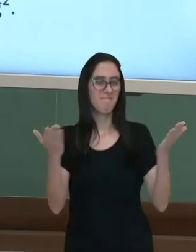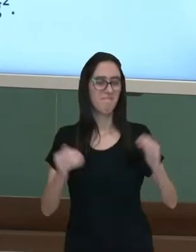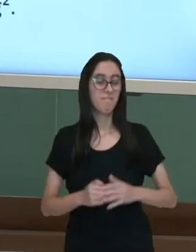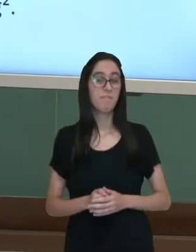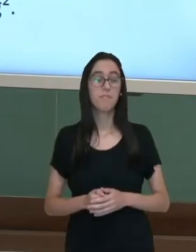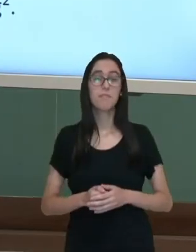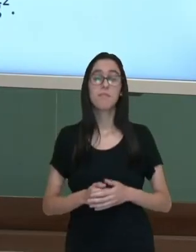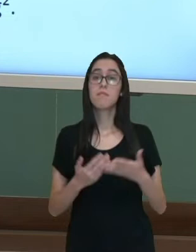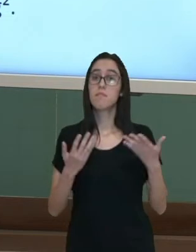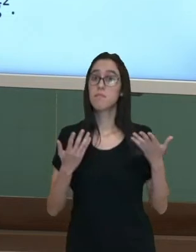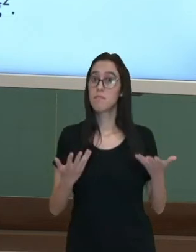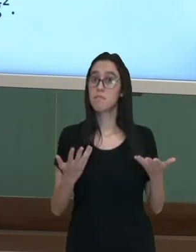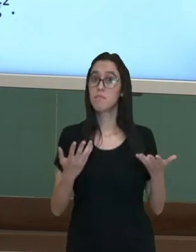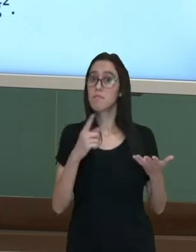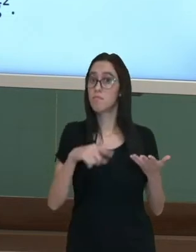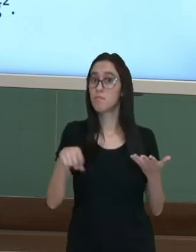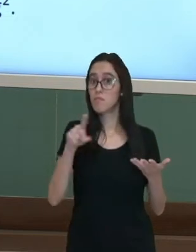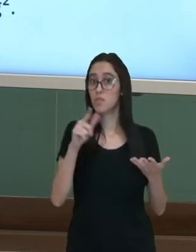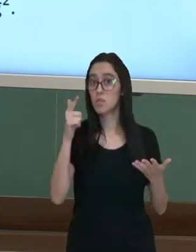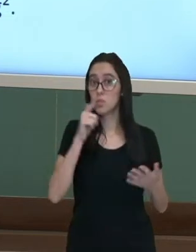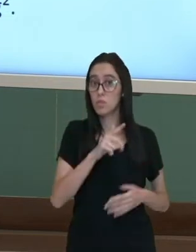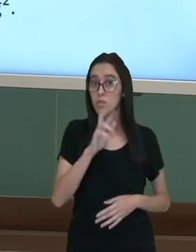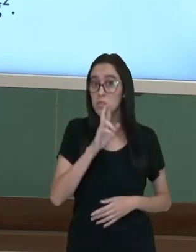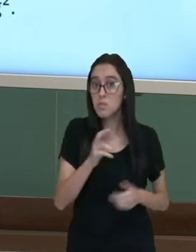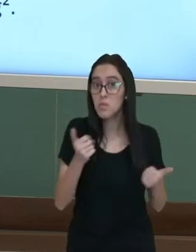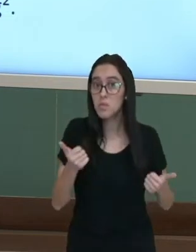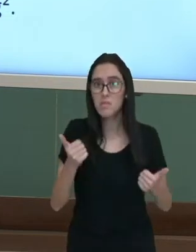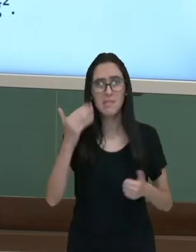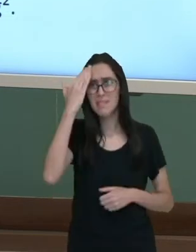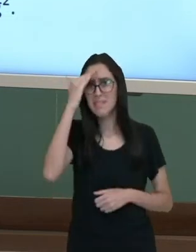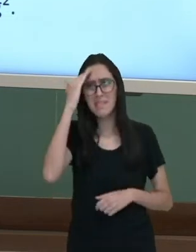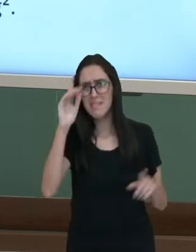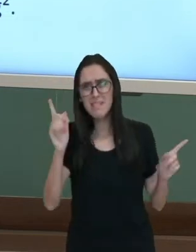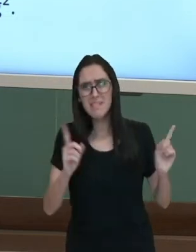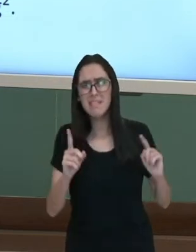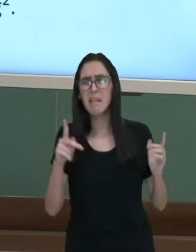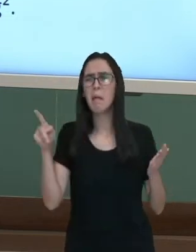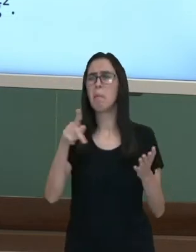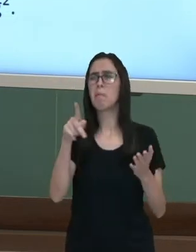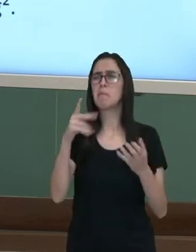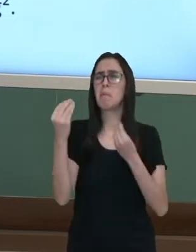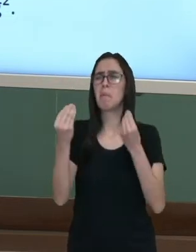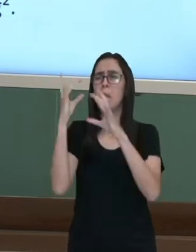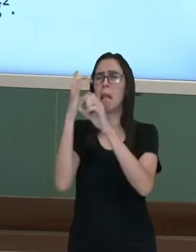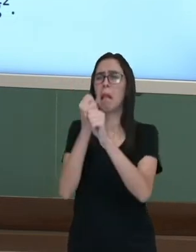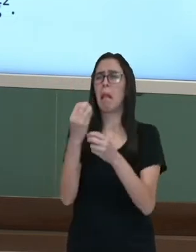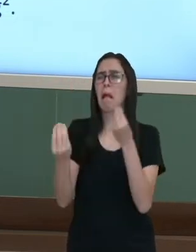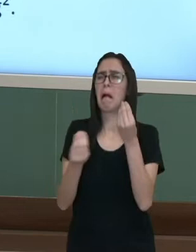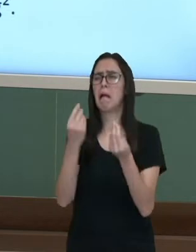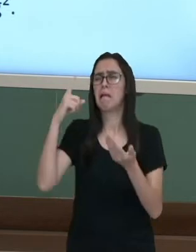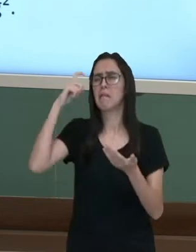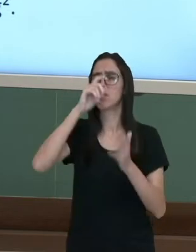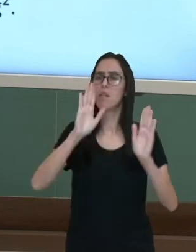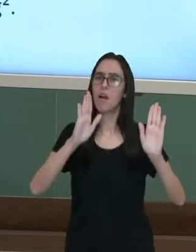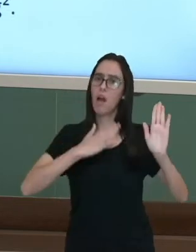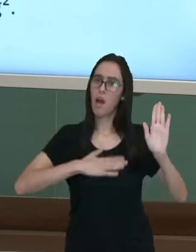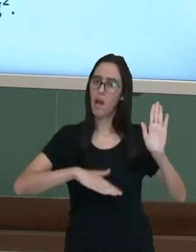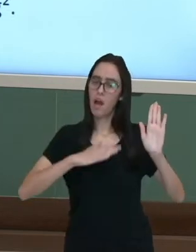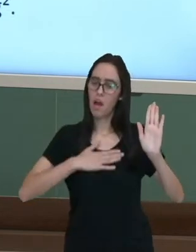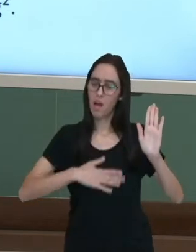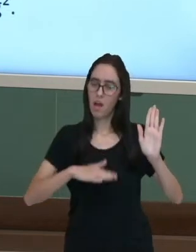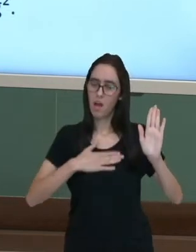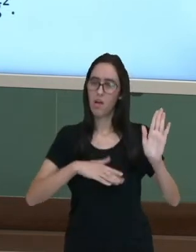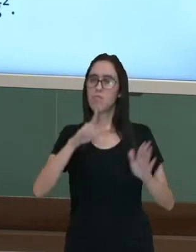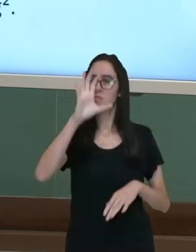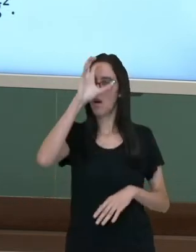queridos, consideraram a questão? Não entenderam? Opa, só porque é um negócio de cálculo. Calma, velho, calma, calma, relaxa, certo? Aprenda